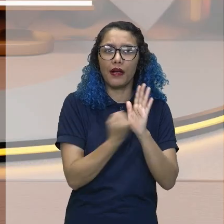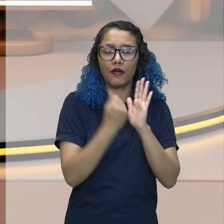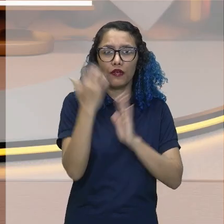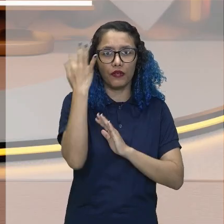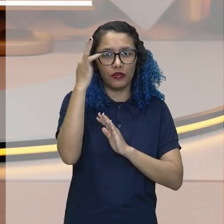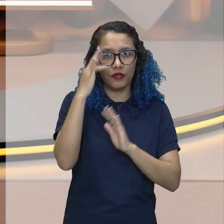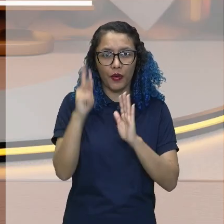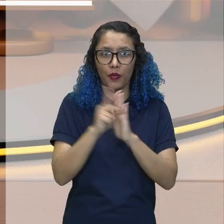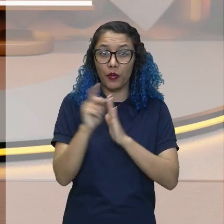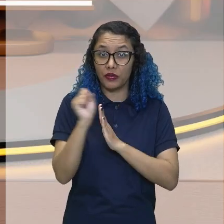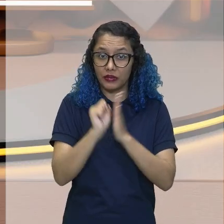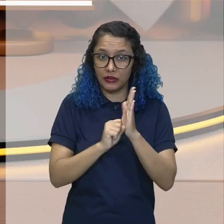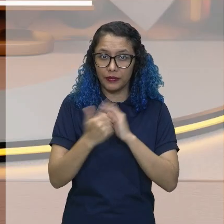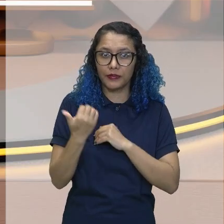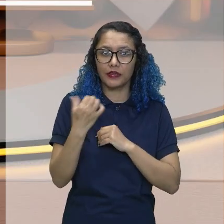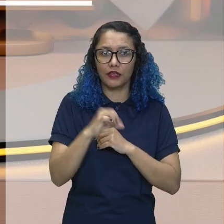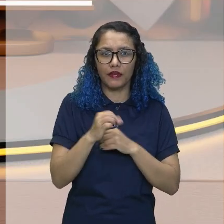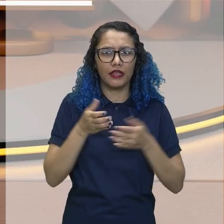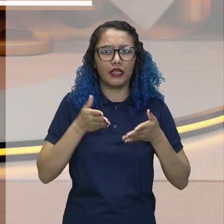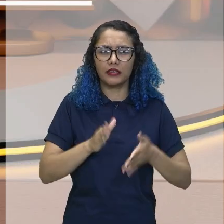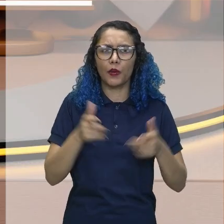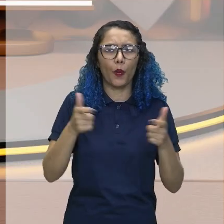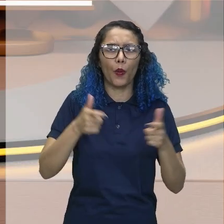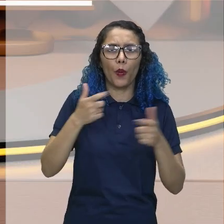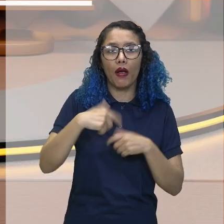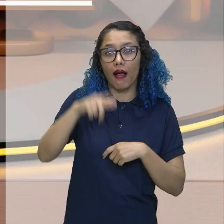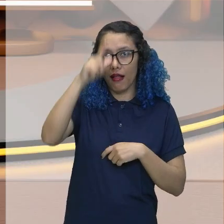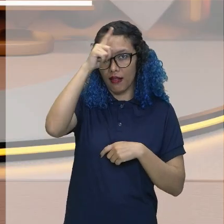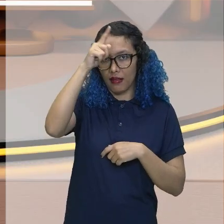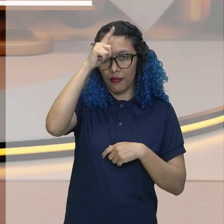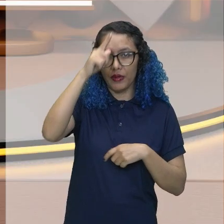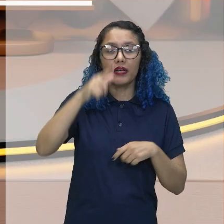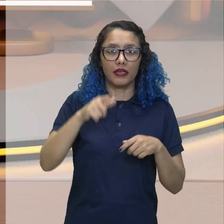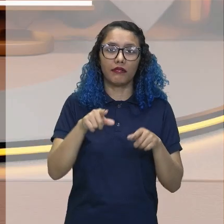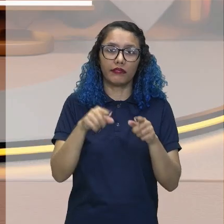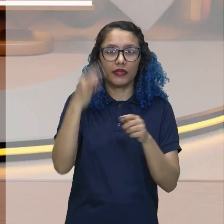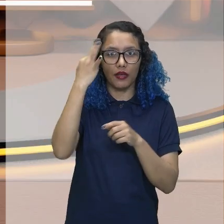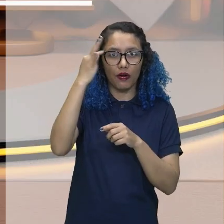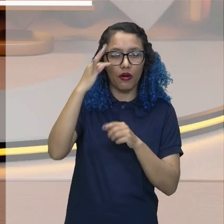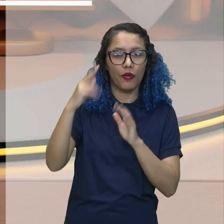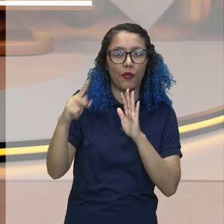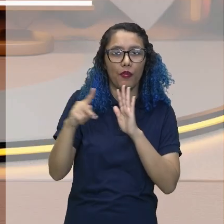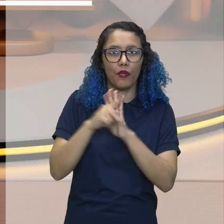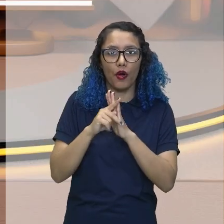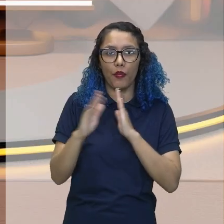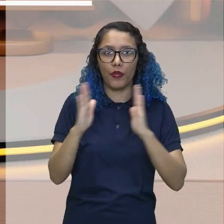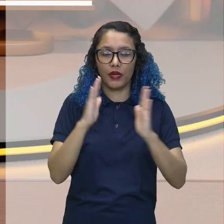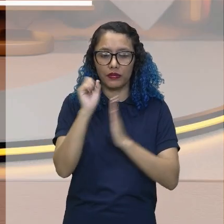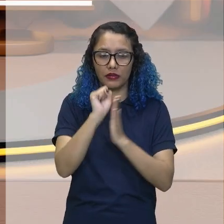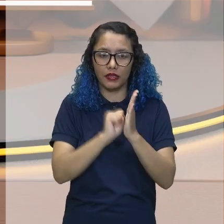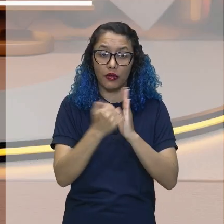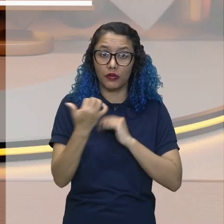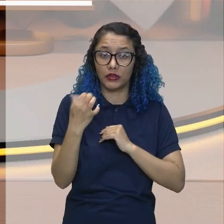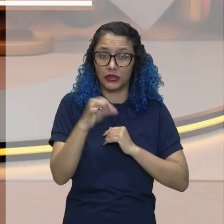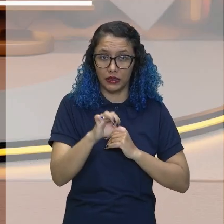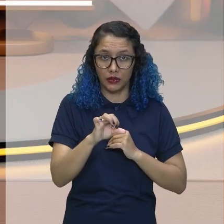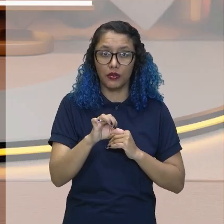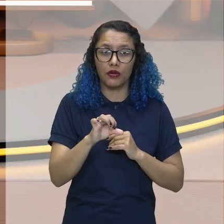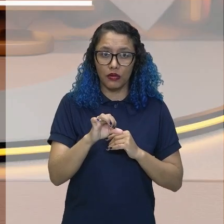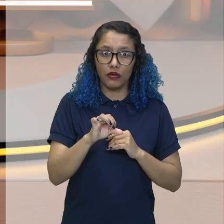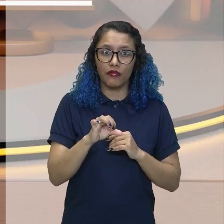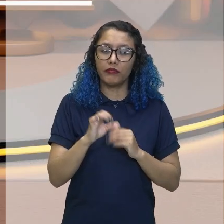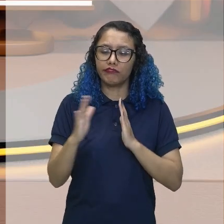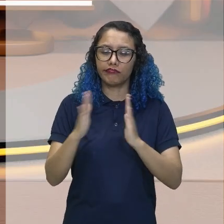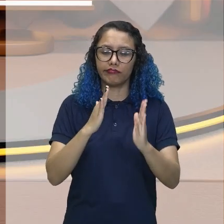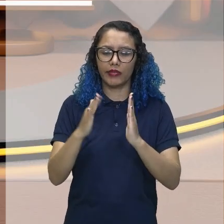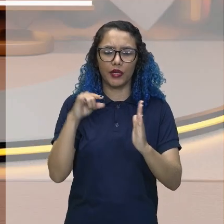século XIX. Nietzsche nasceu na Alemanha, foi um pensador do século XIX, né? Um pensador num período que